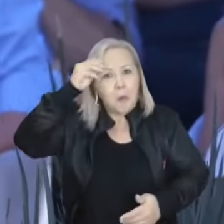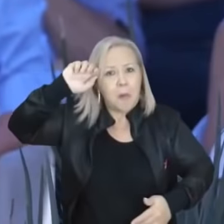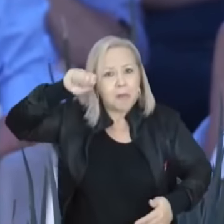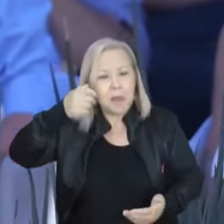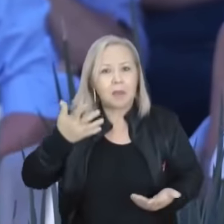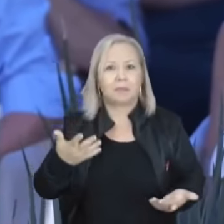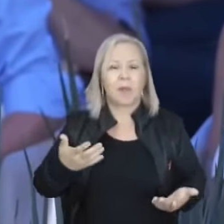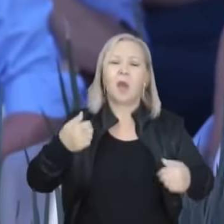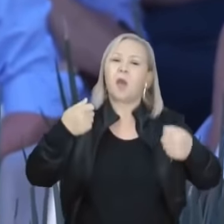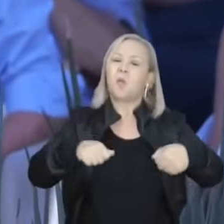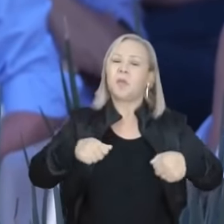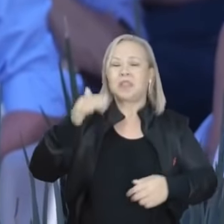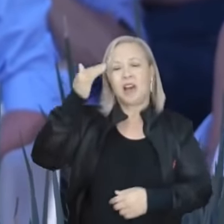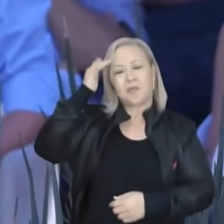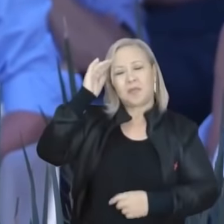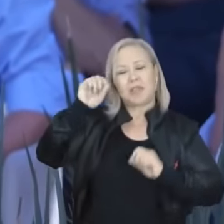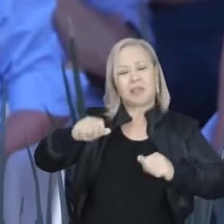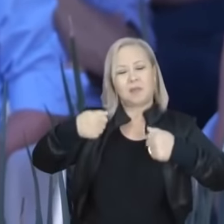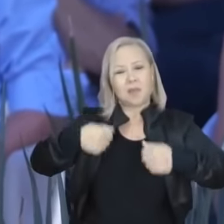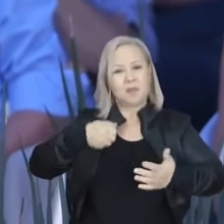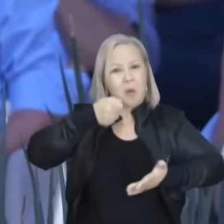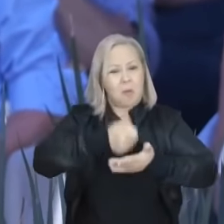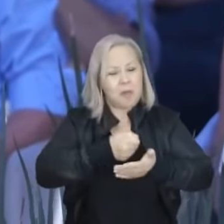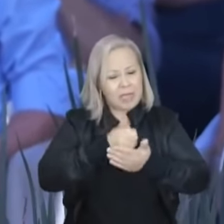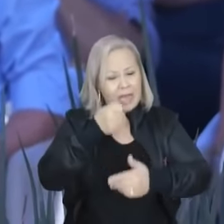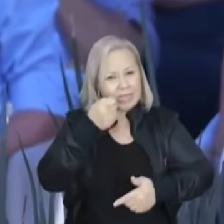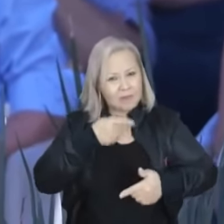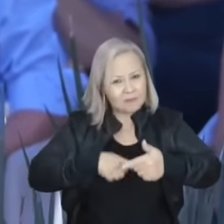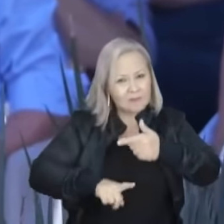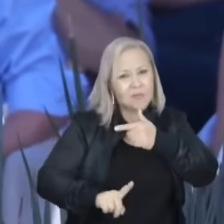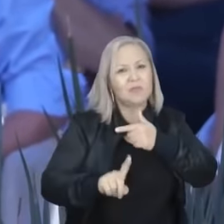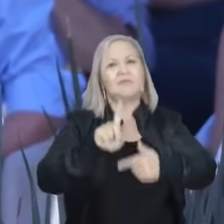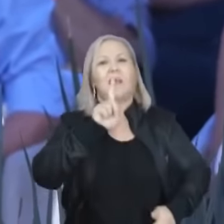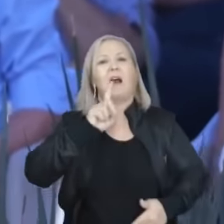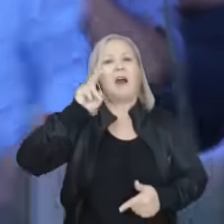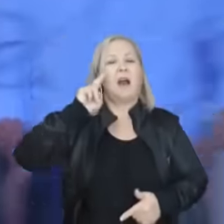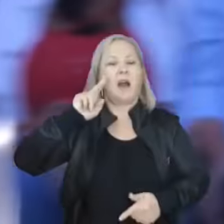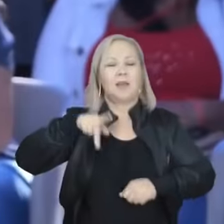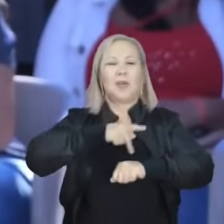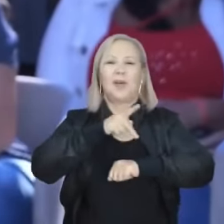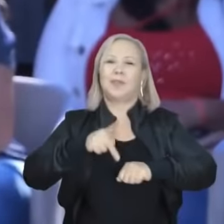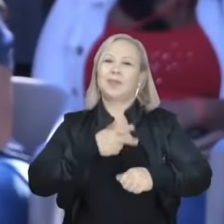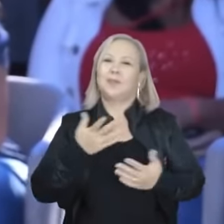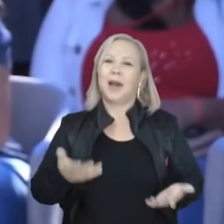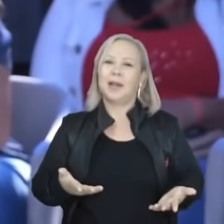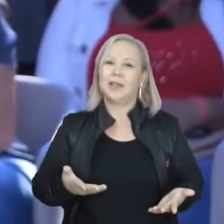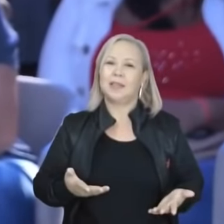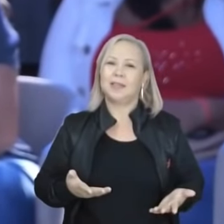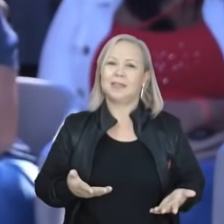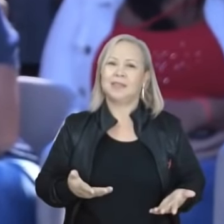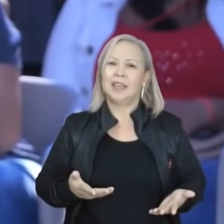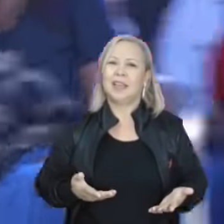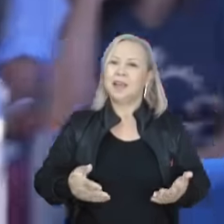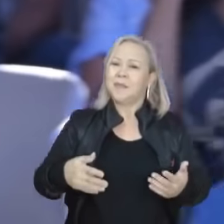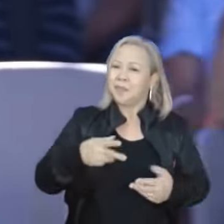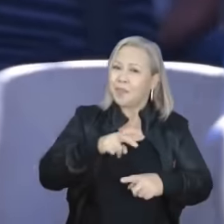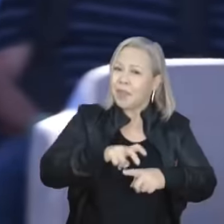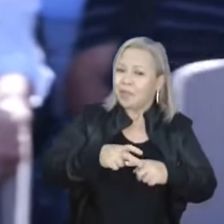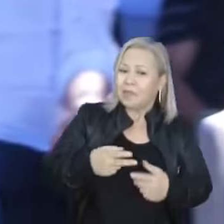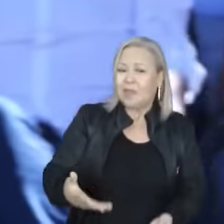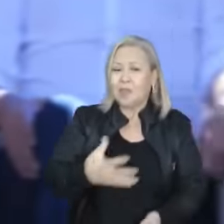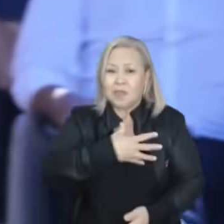nós temos a obrigação de mudar a história desse país a bem dos nossos filhos, dos nossos netos. Como é que